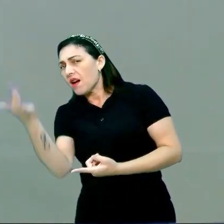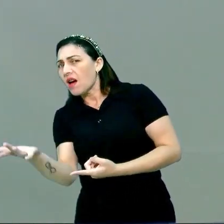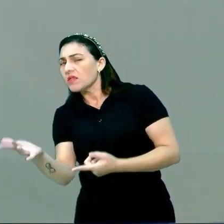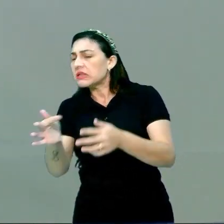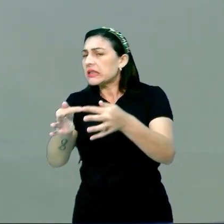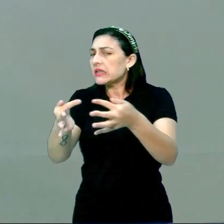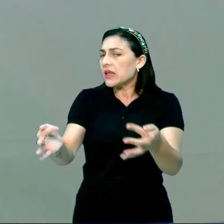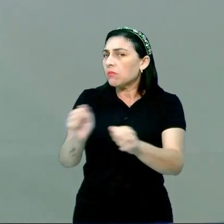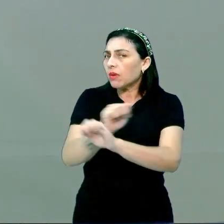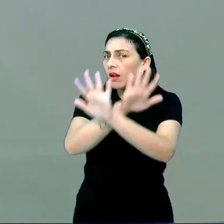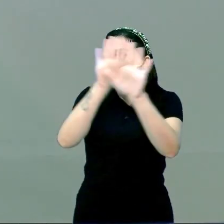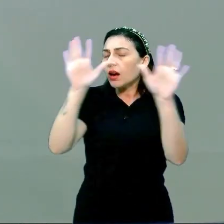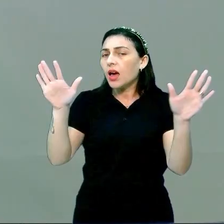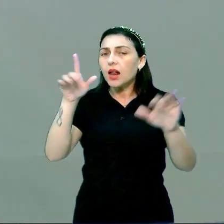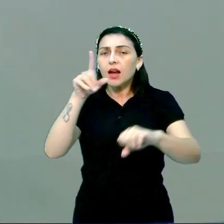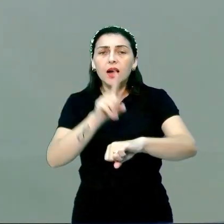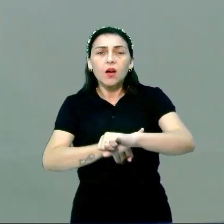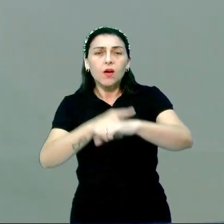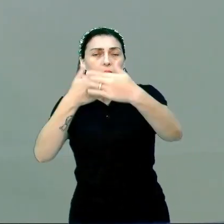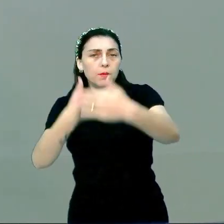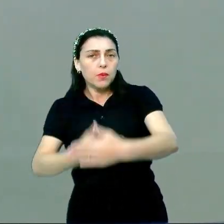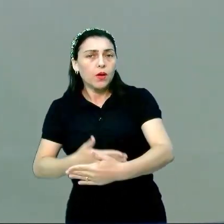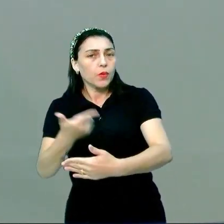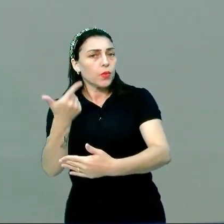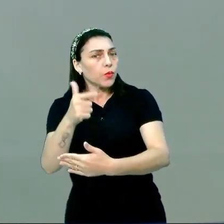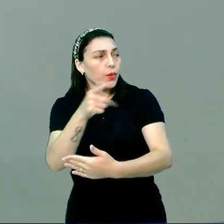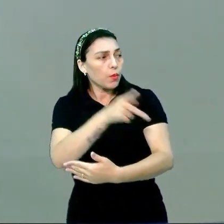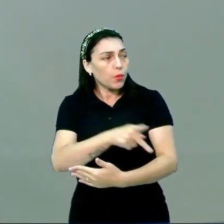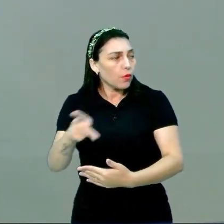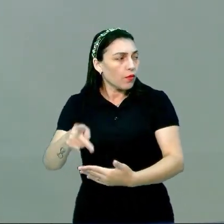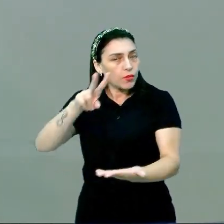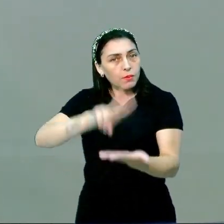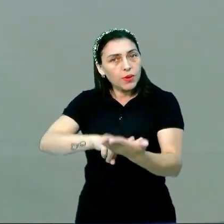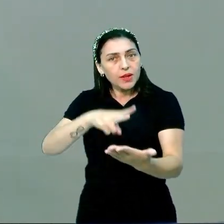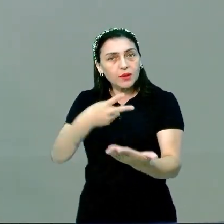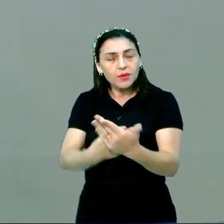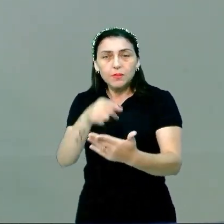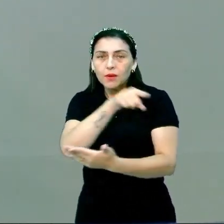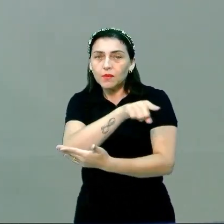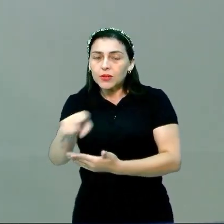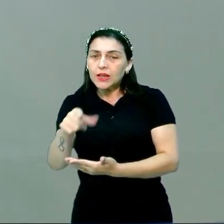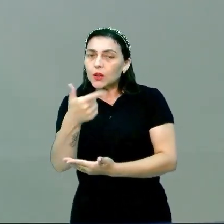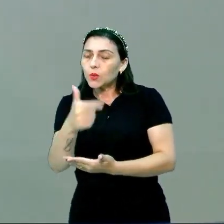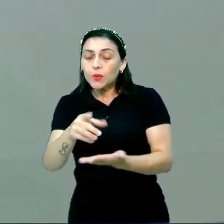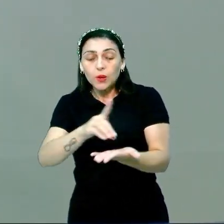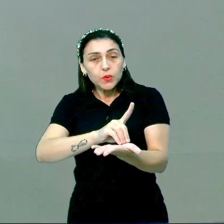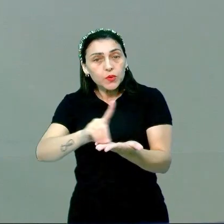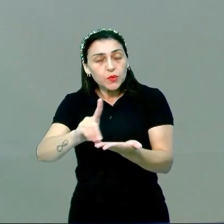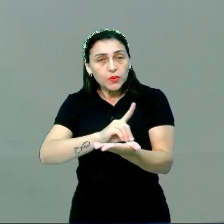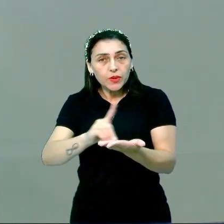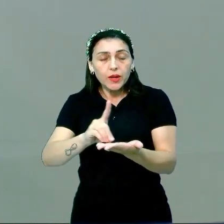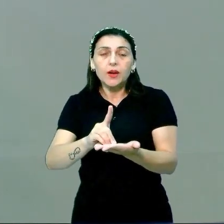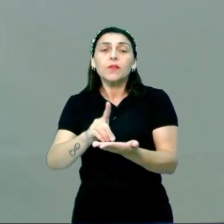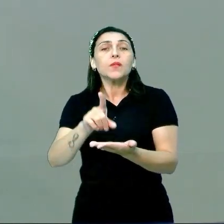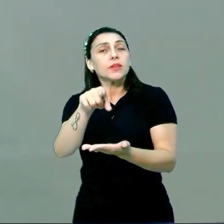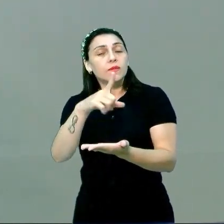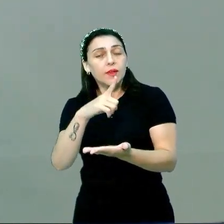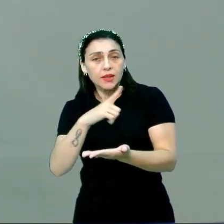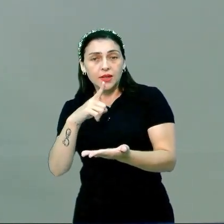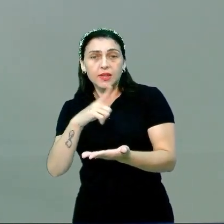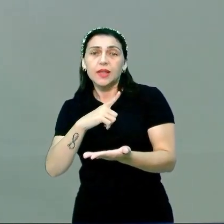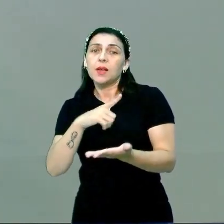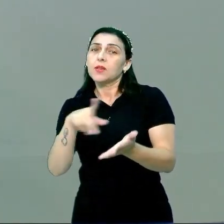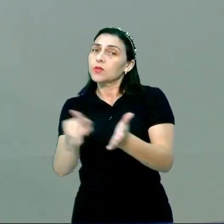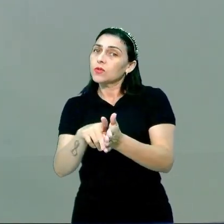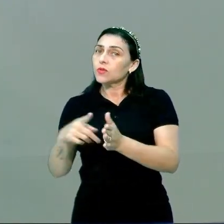muito simples, claro, né? Na hora da prova lá, você não vai ter o professor para traduzir para você, você não vai ter o dicionário, né? Você vai ter